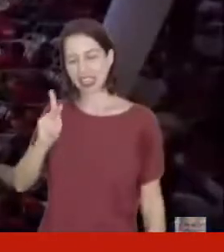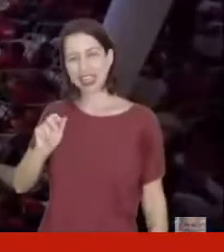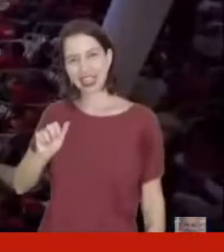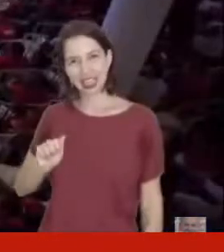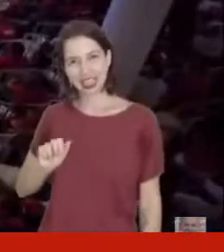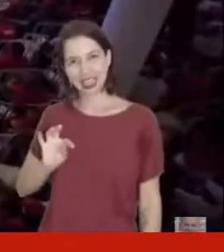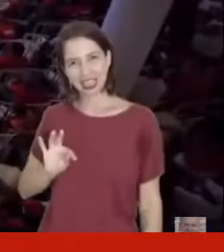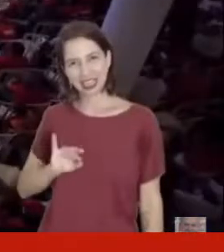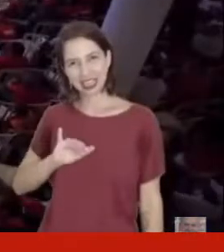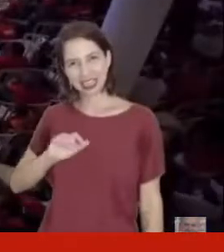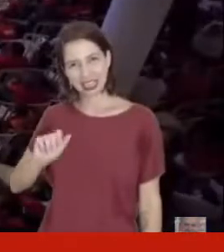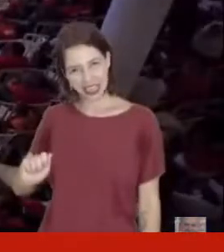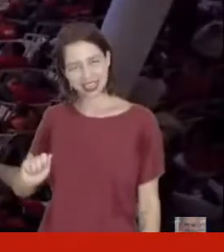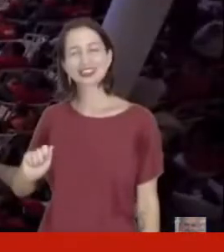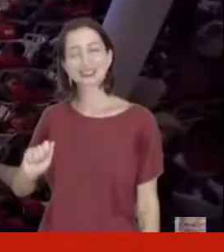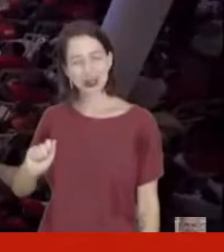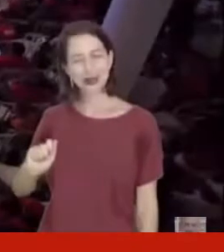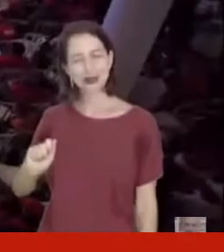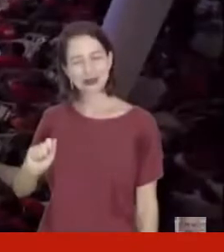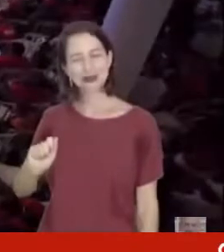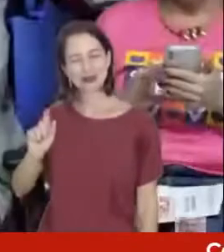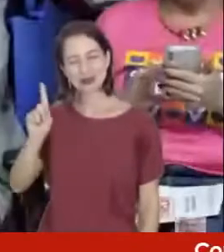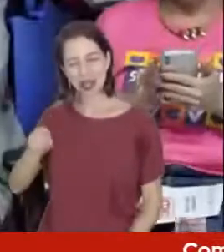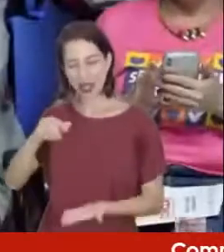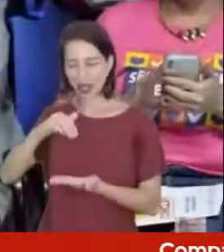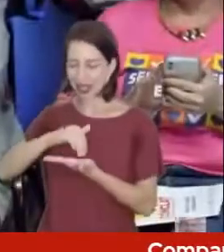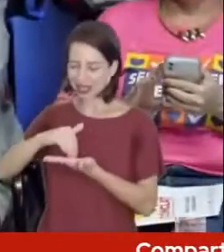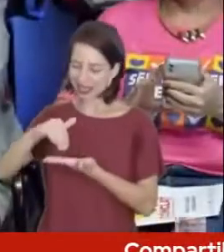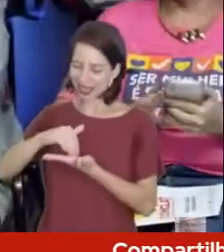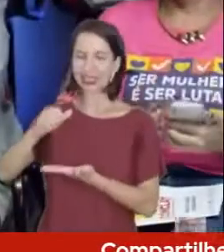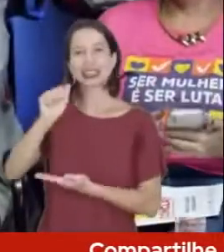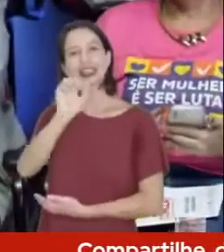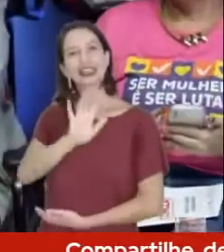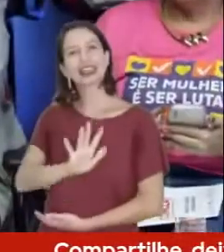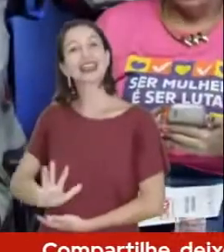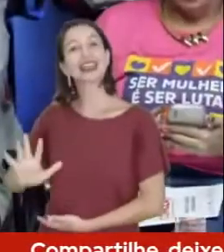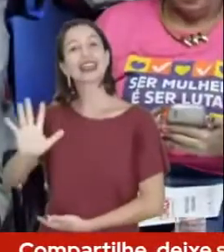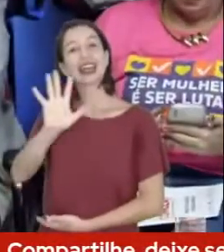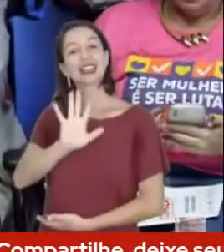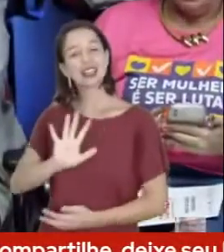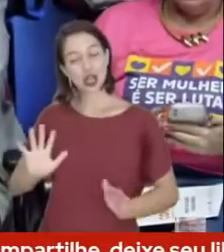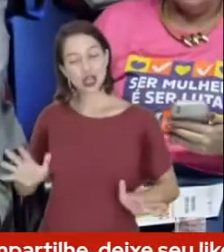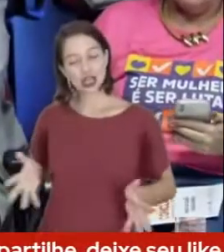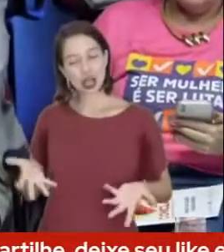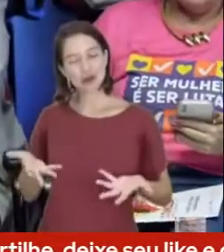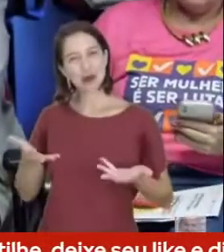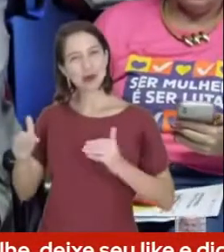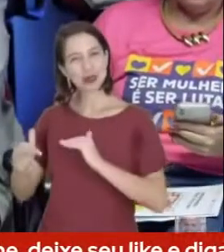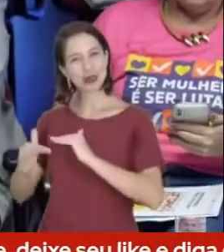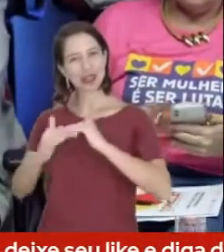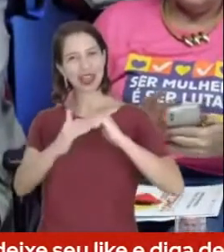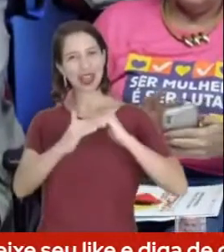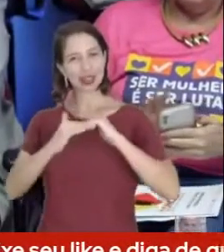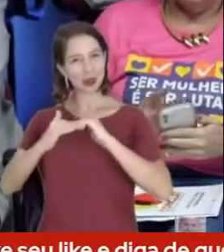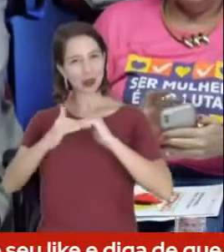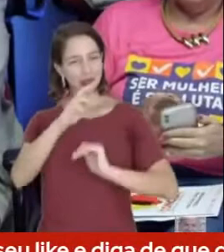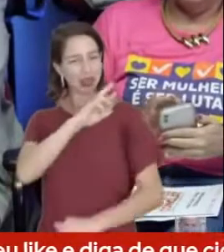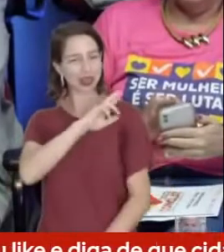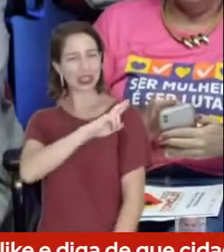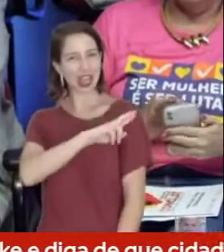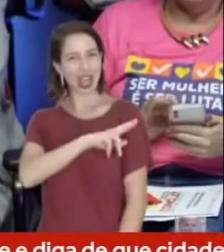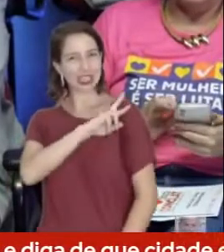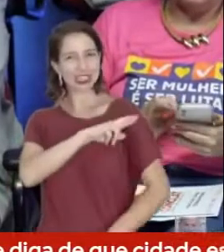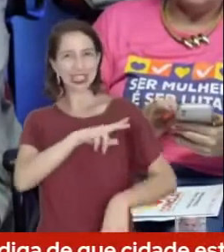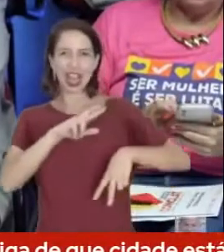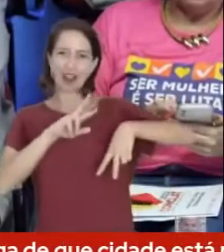é secretária nacional da promoção da igualdade racial e gênero. É